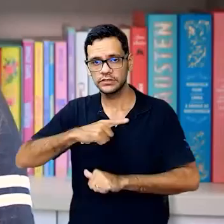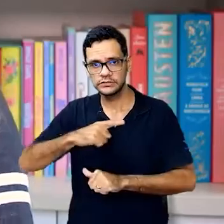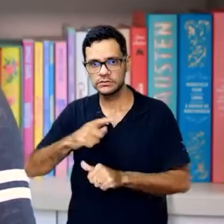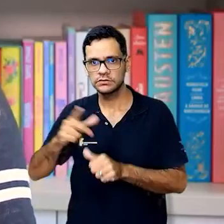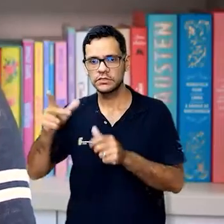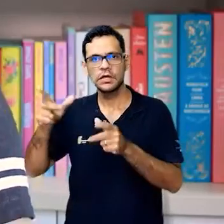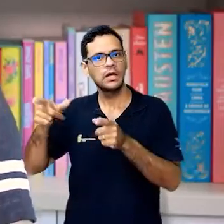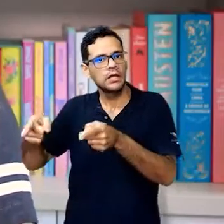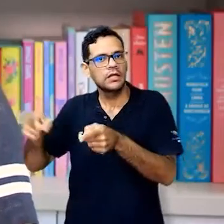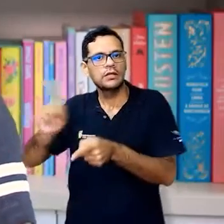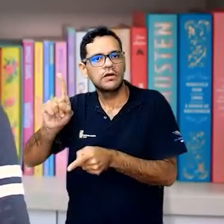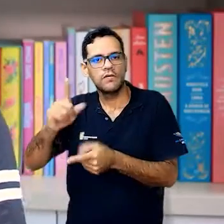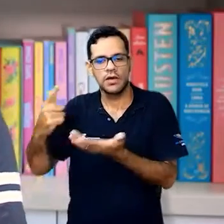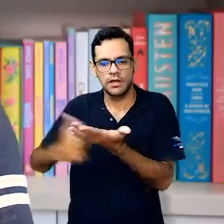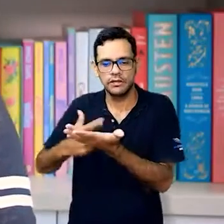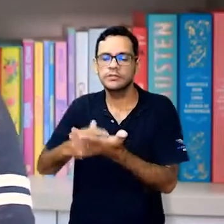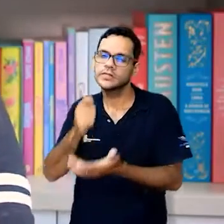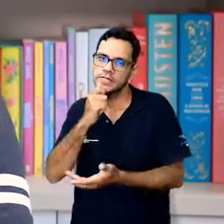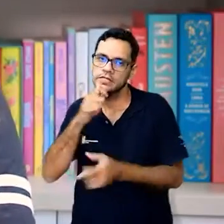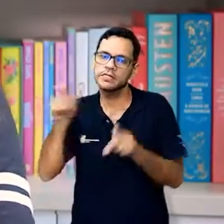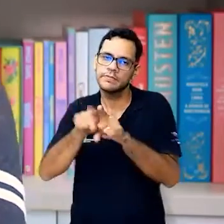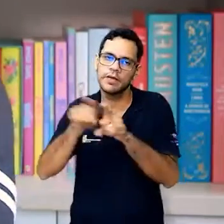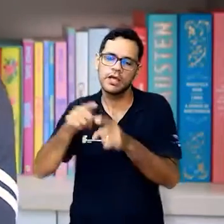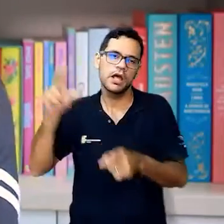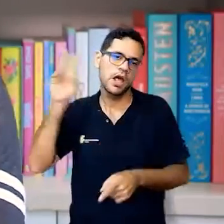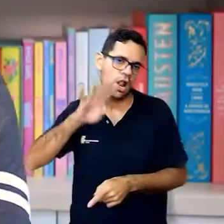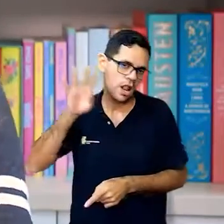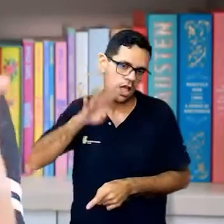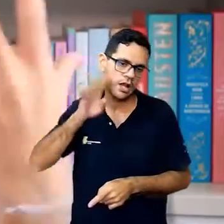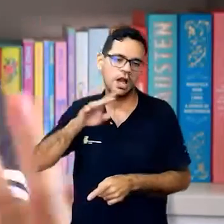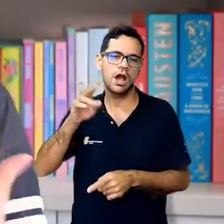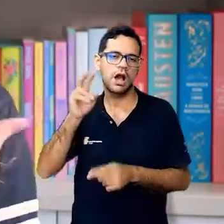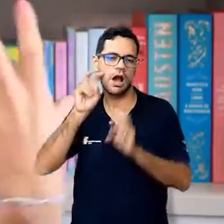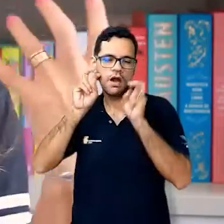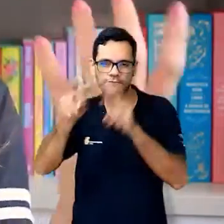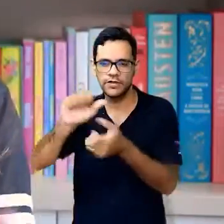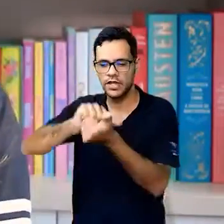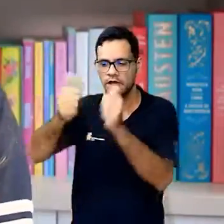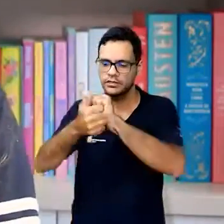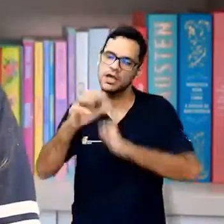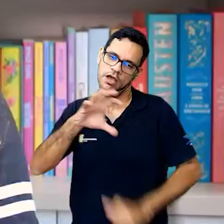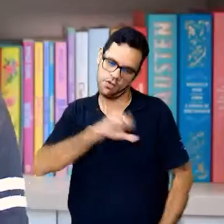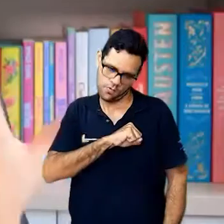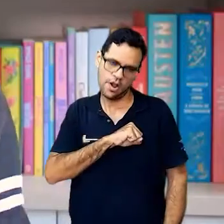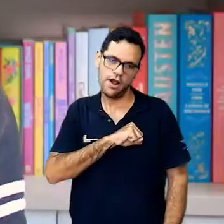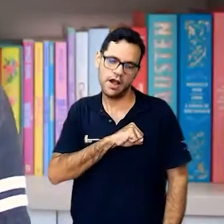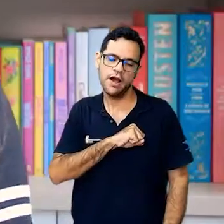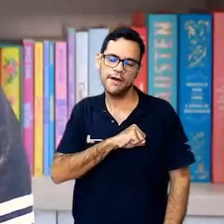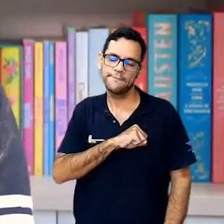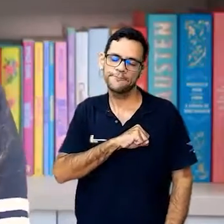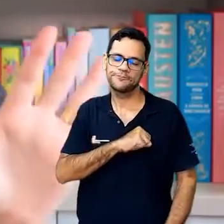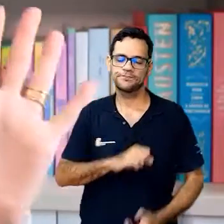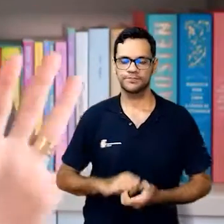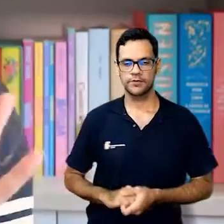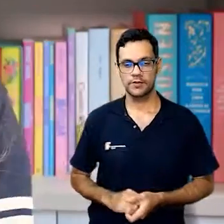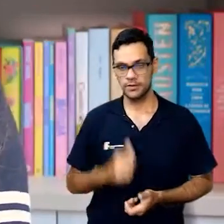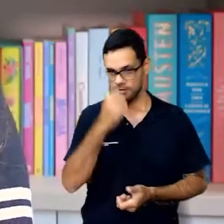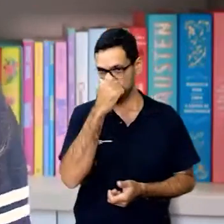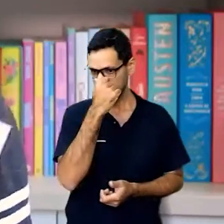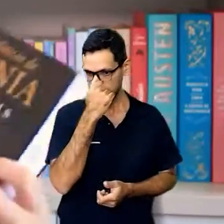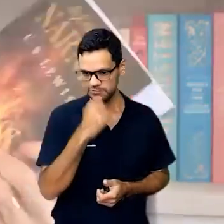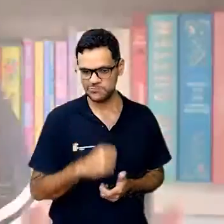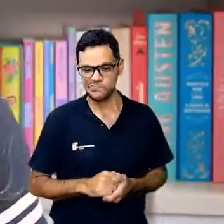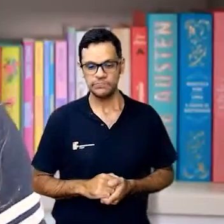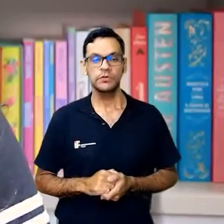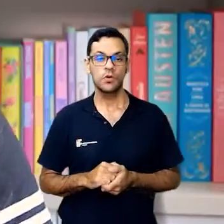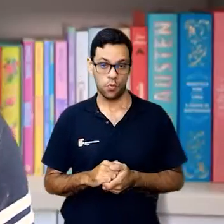né, por mais que não façam exatamente jus, assim, ao livro, ainda assim foi legal também ter a experiência de ver adaptado. Então eu amo demais esse livro. Vai ficar aí pra categoria